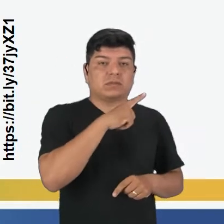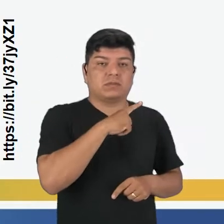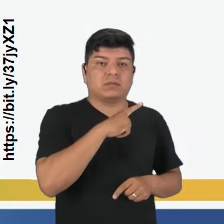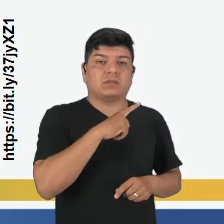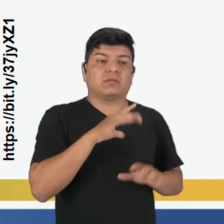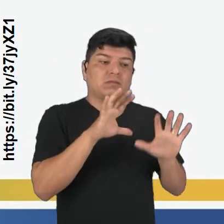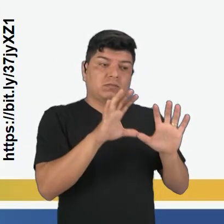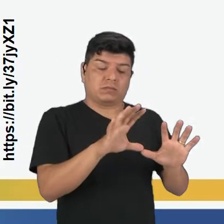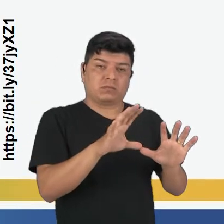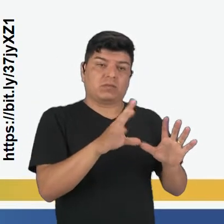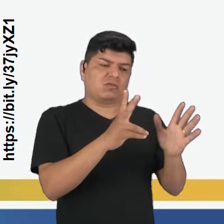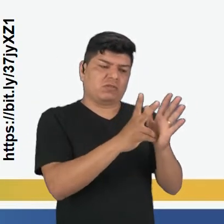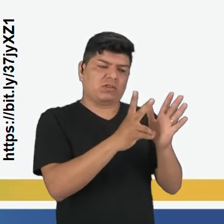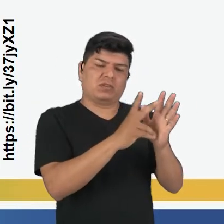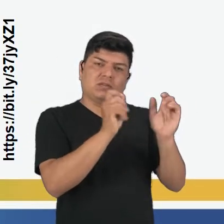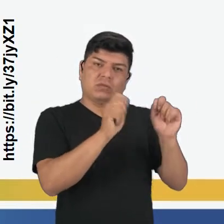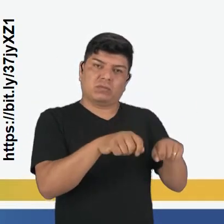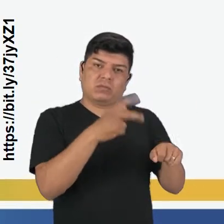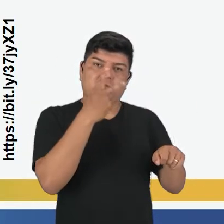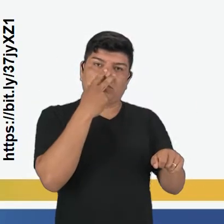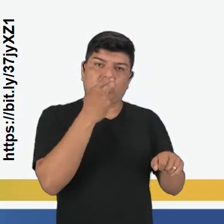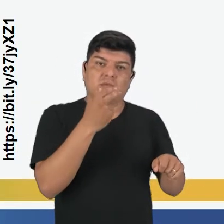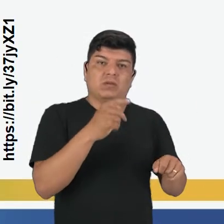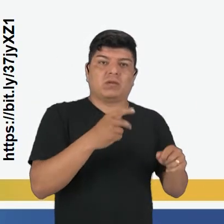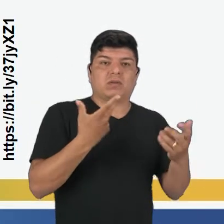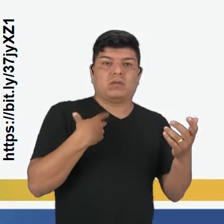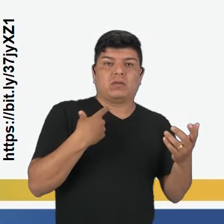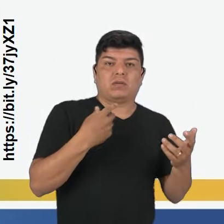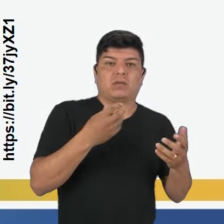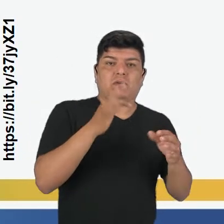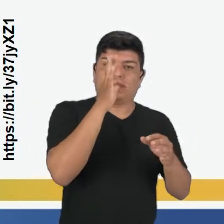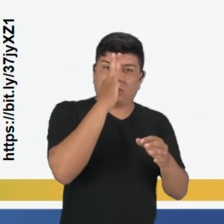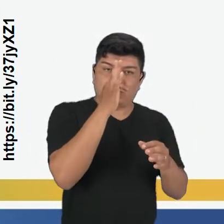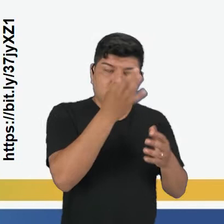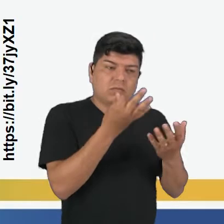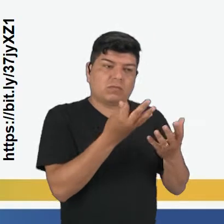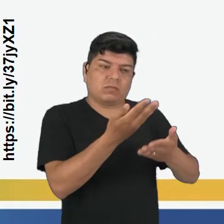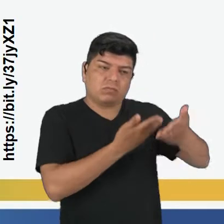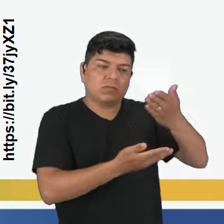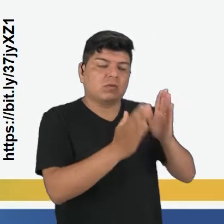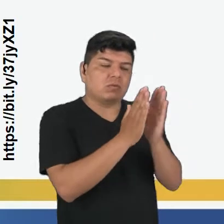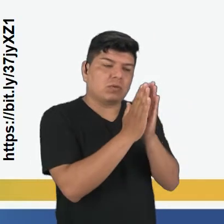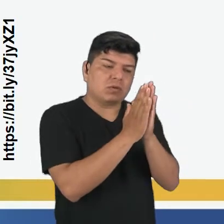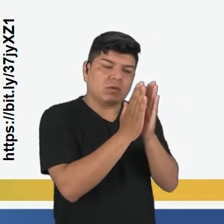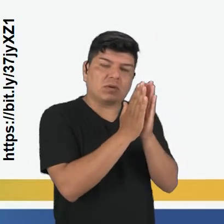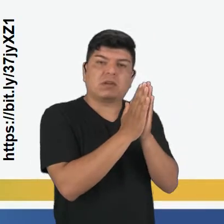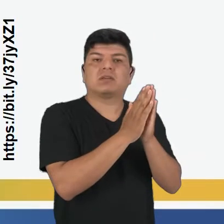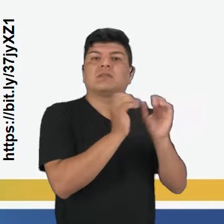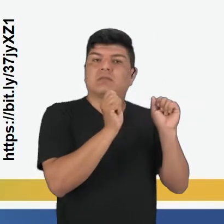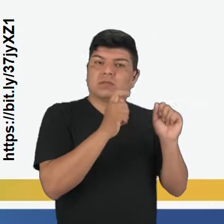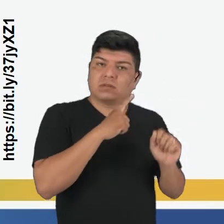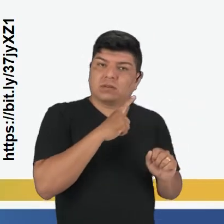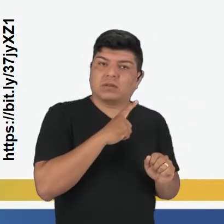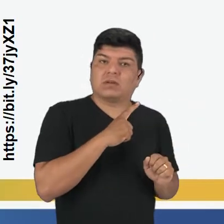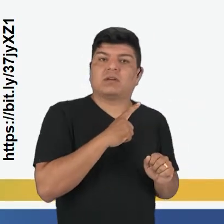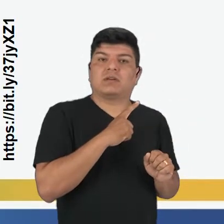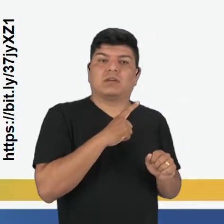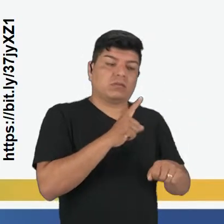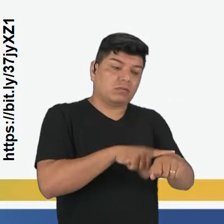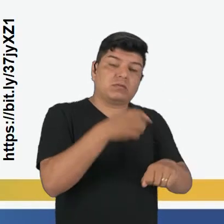tem um momento em que o índio pode passar uma erva, um momento em que ele faz uma oração. Então, tem um